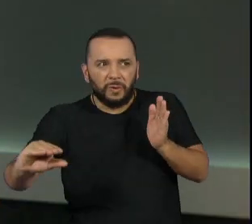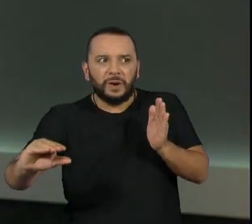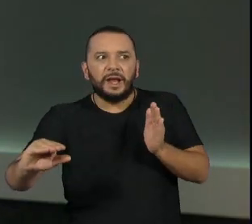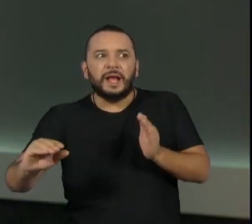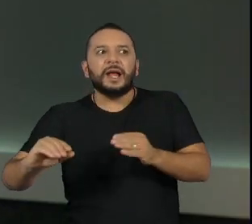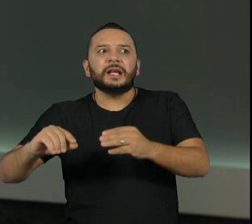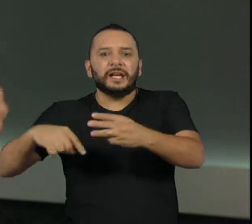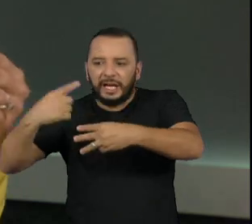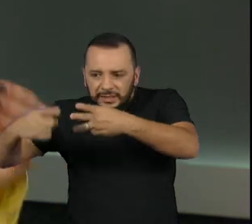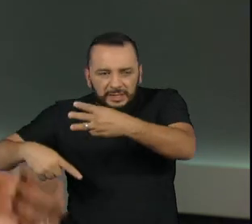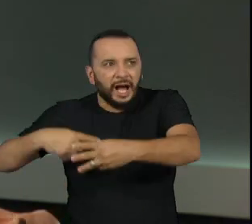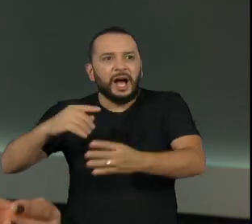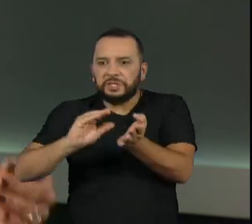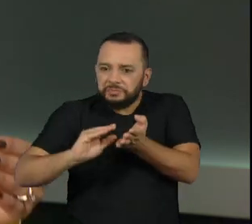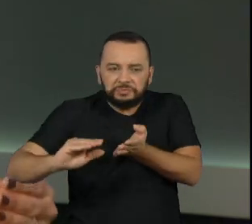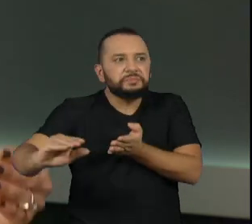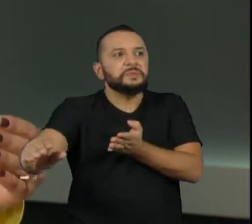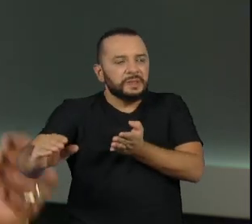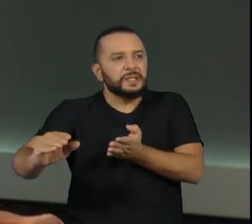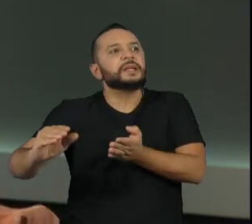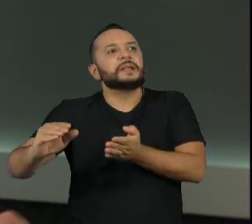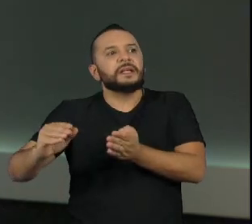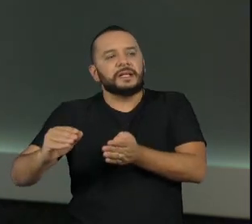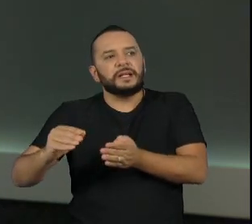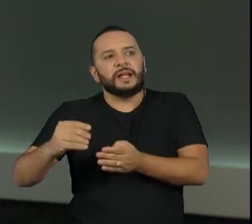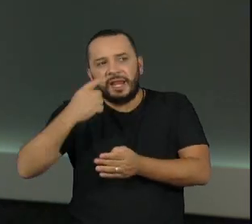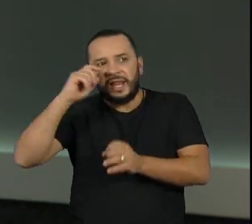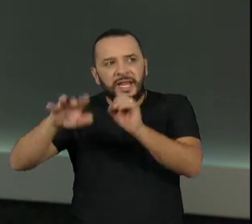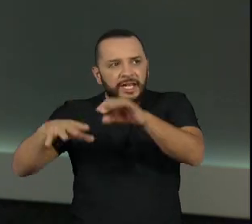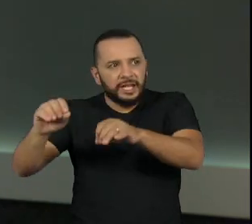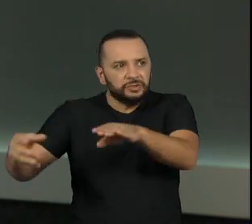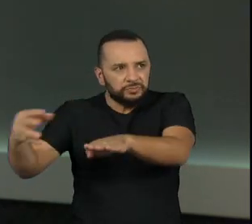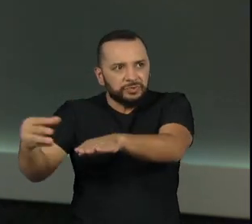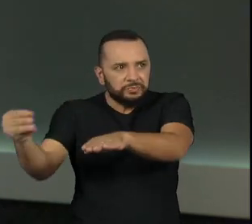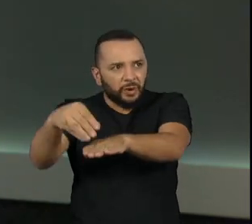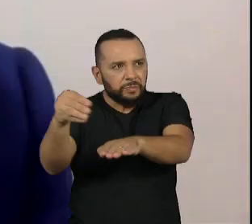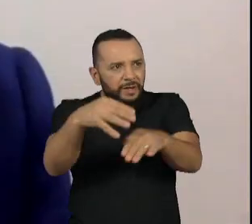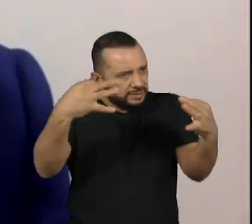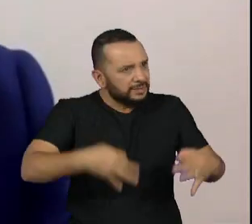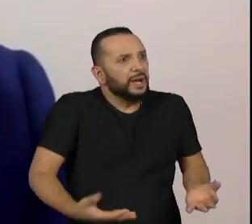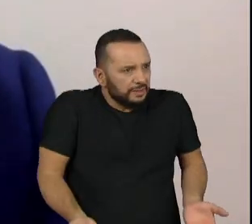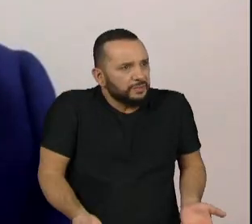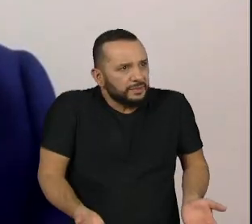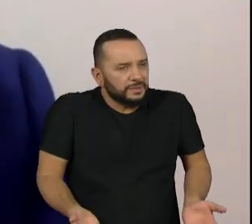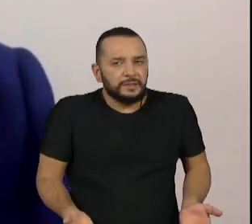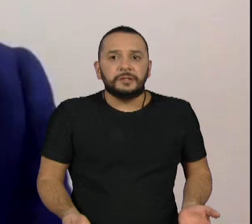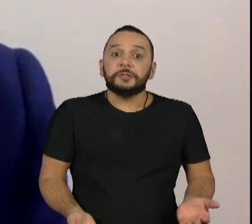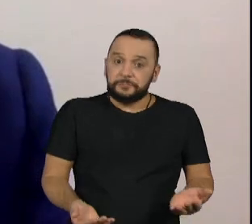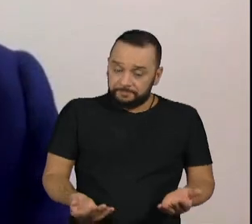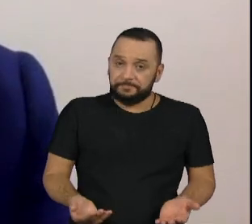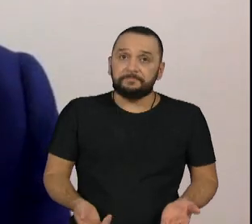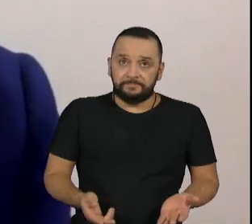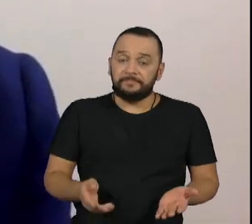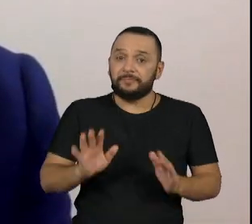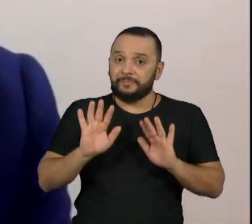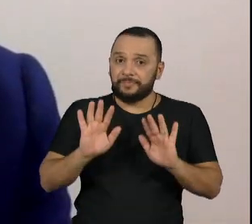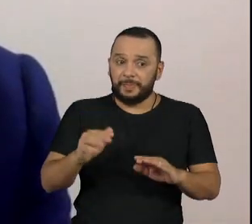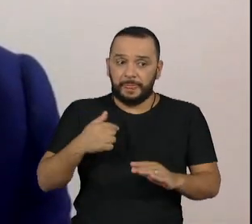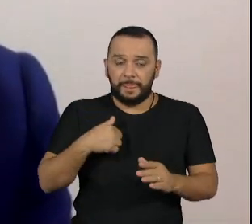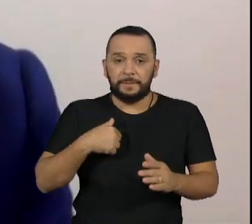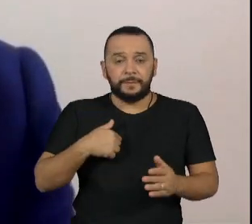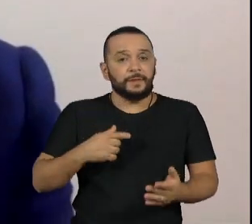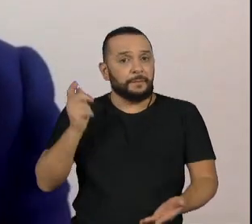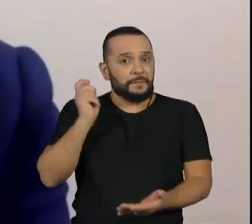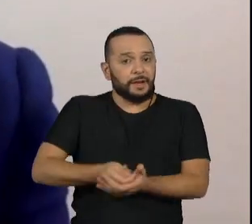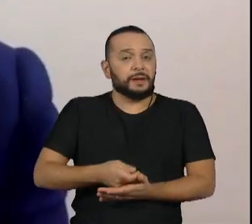remanejarem dinheiro para atender a essa questão tão importante? Nós estamos falando de remuneração por um serviço